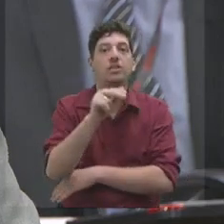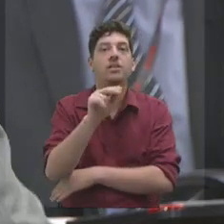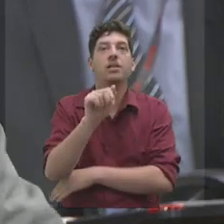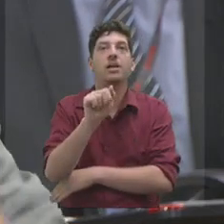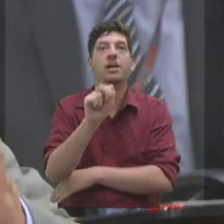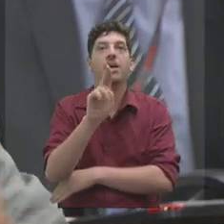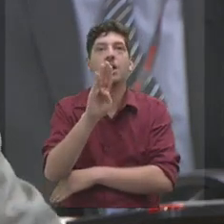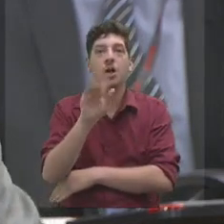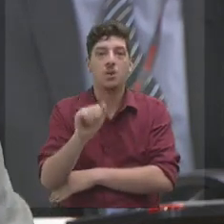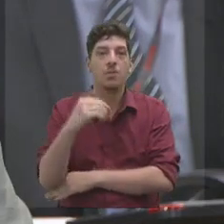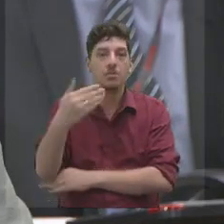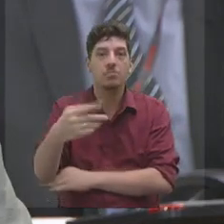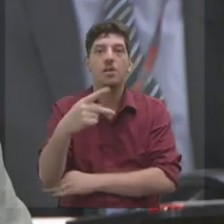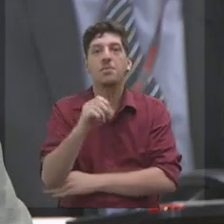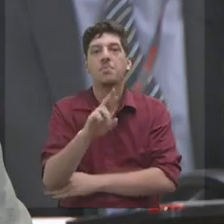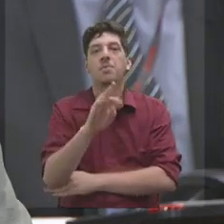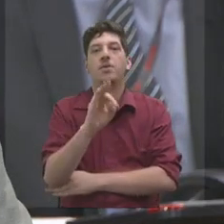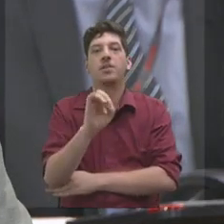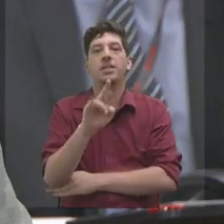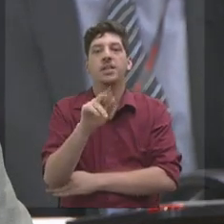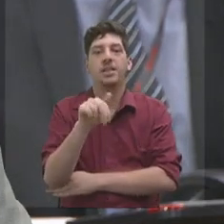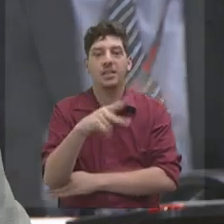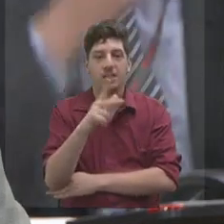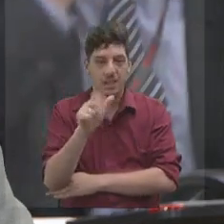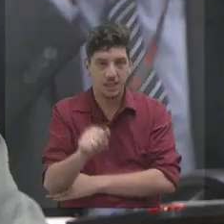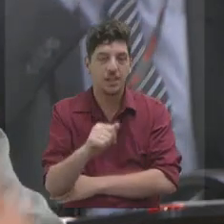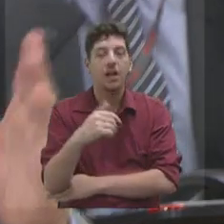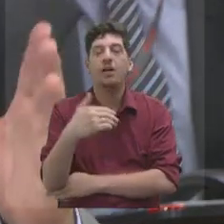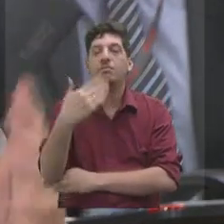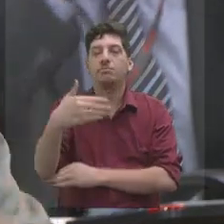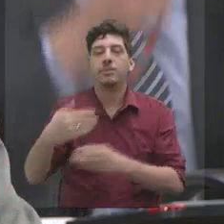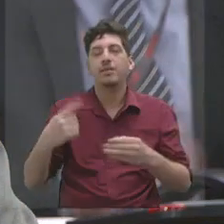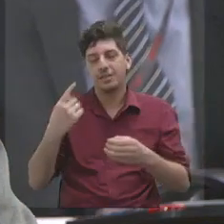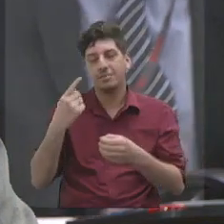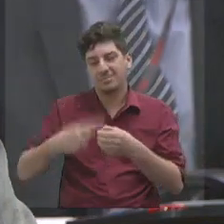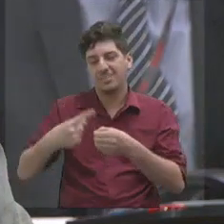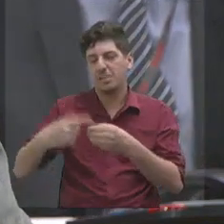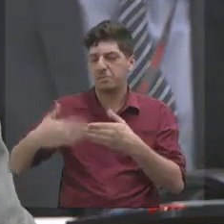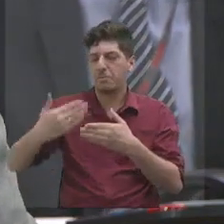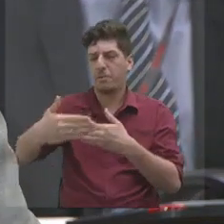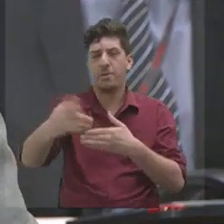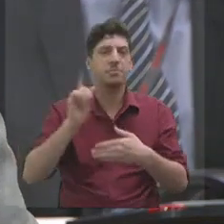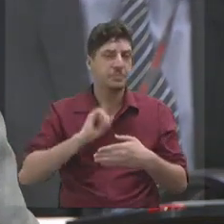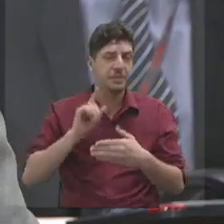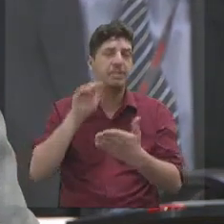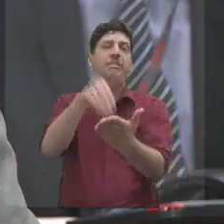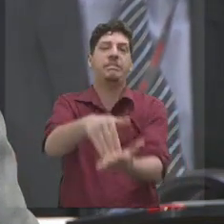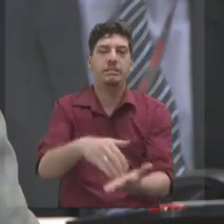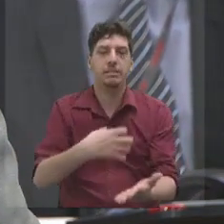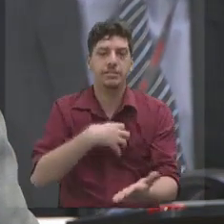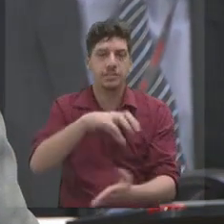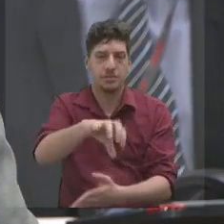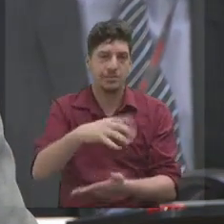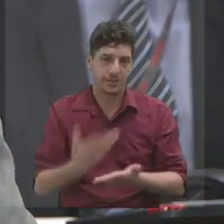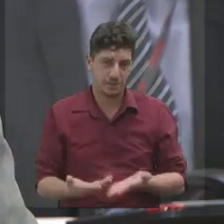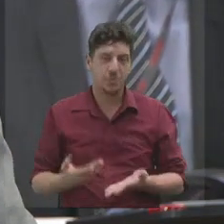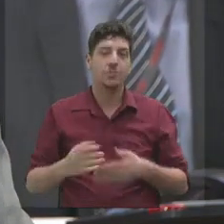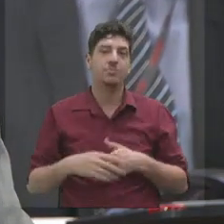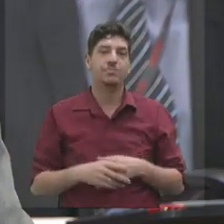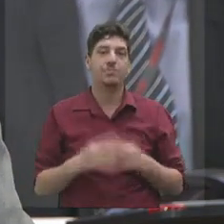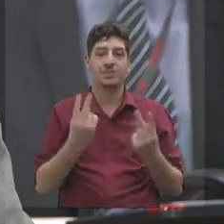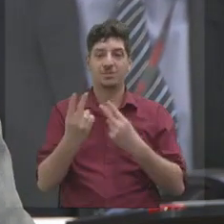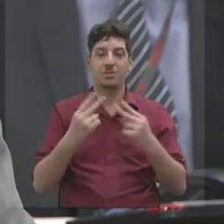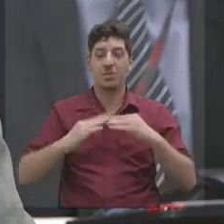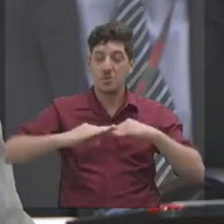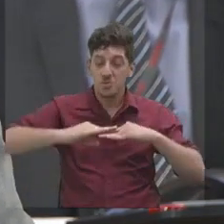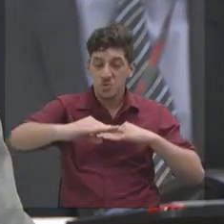Porteirinha Mato Verde Monte Azul até Espinosa até Salvador realmente a ver ali está com descaso muito grande